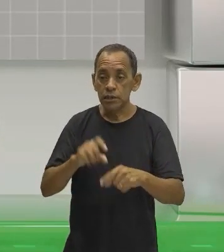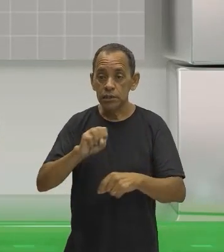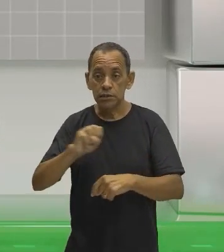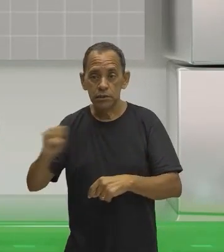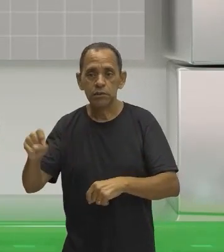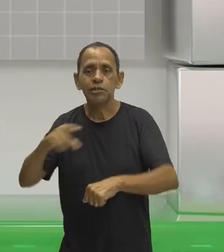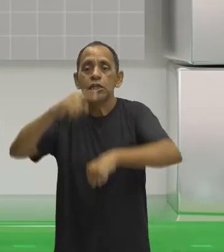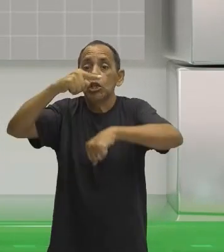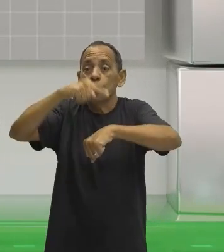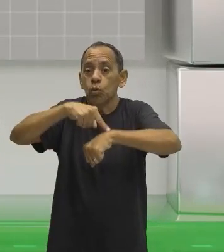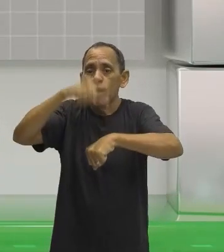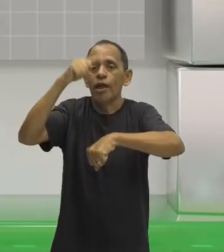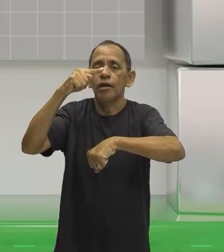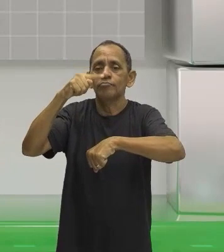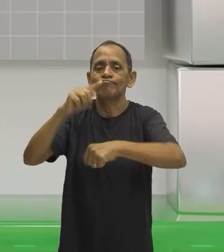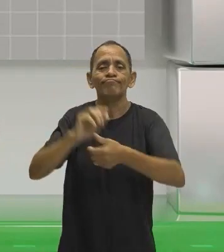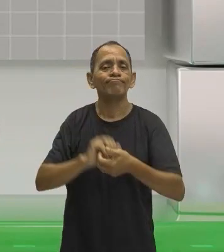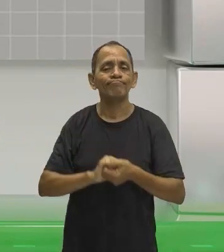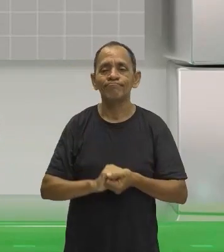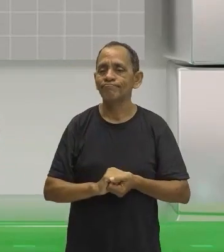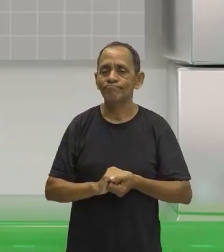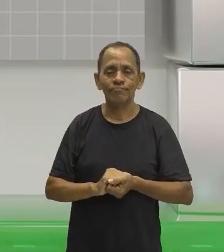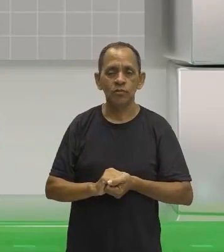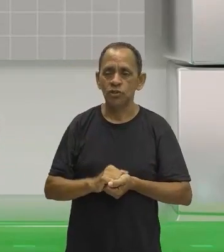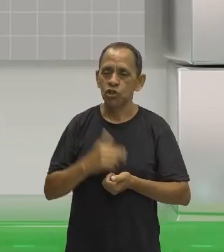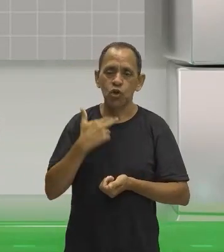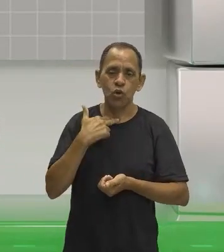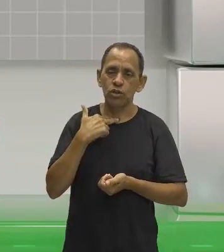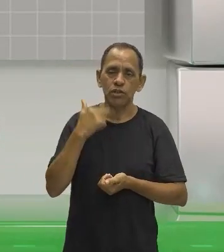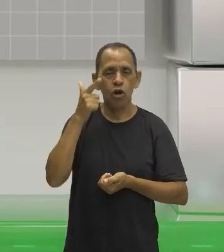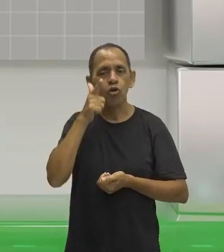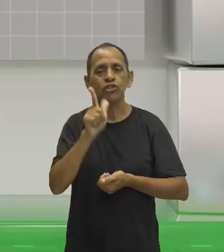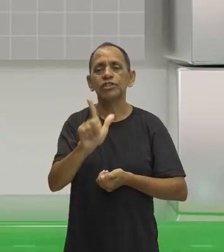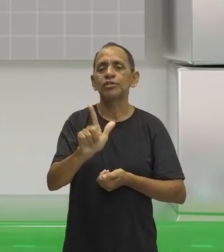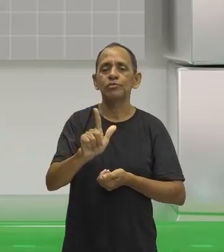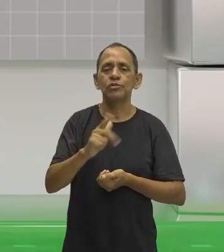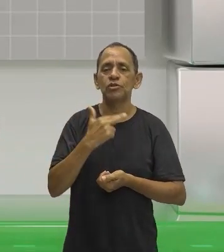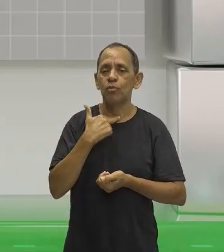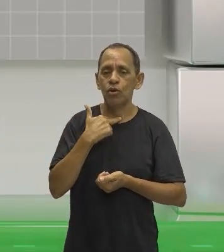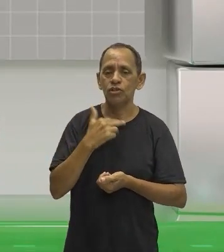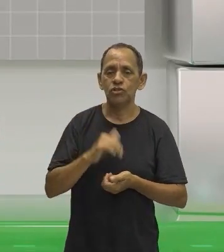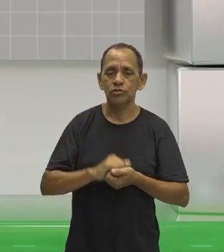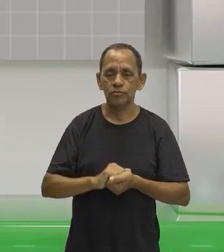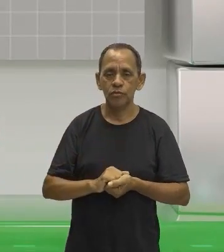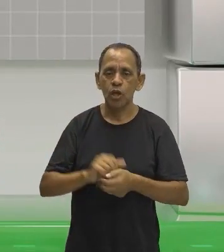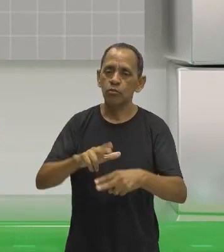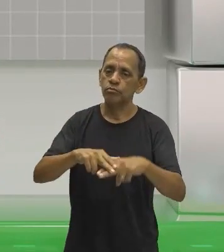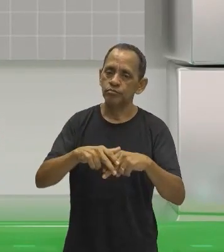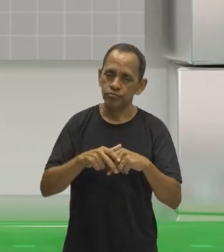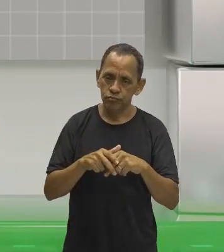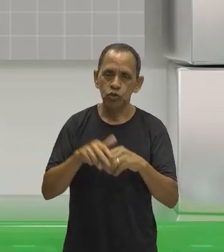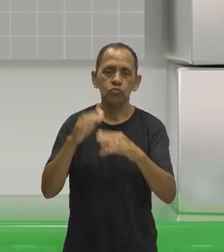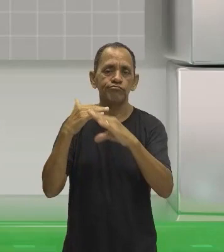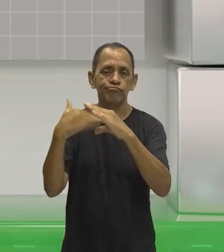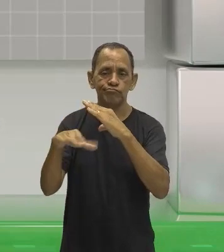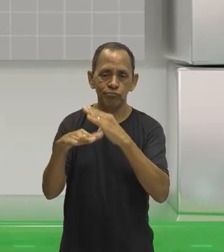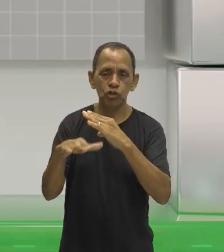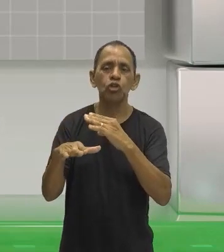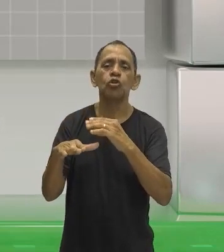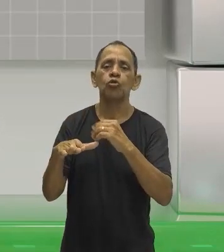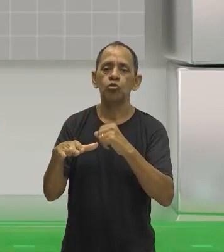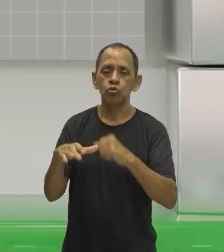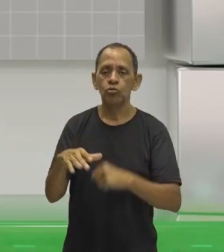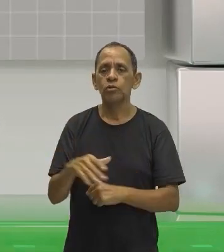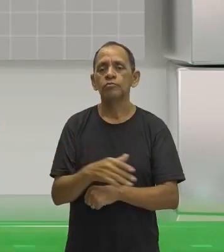difícil a gente fazer esse envio 12 horas. Por isso é que o envio é realizado a partir das 12h30,